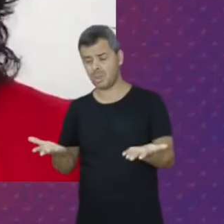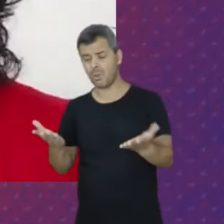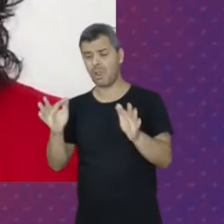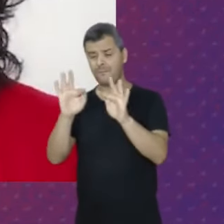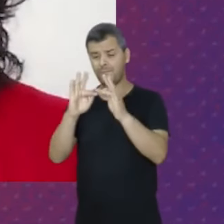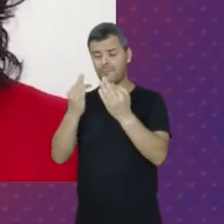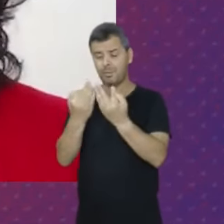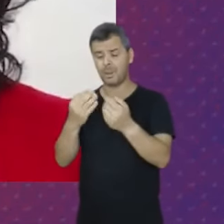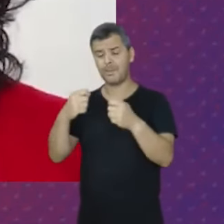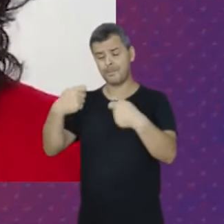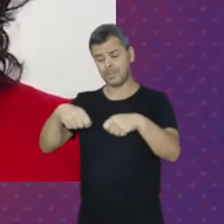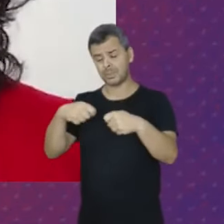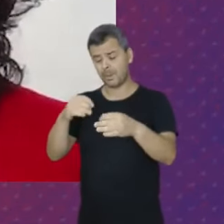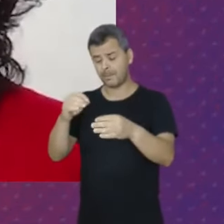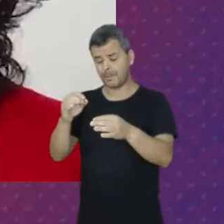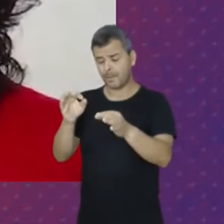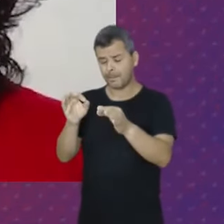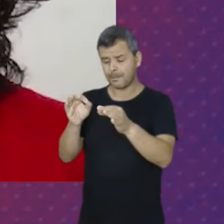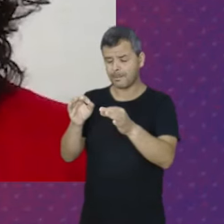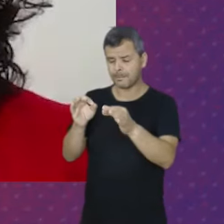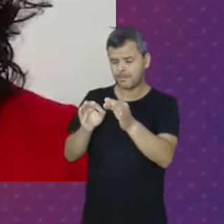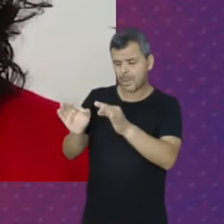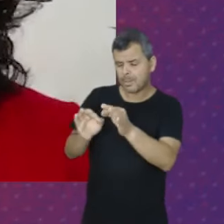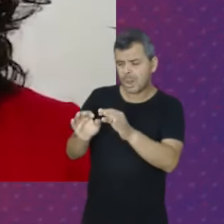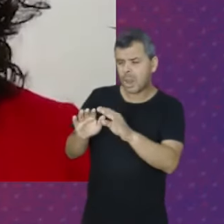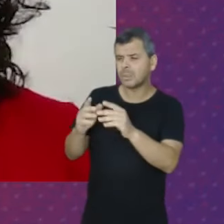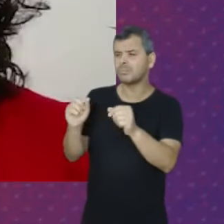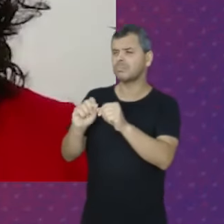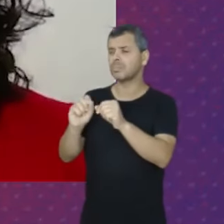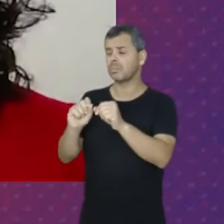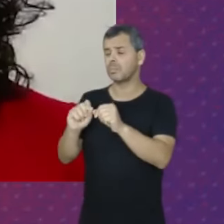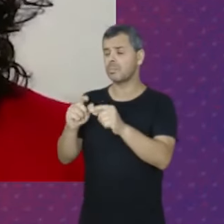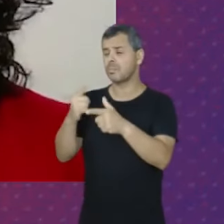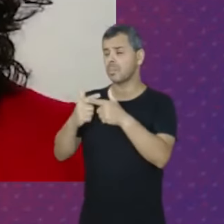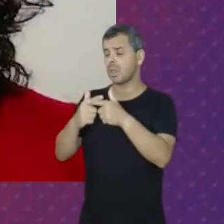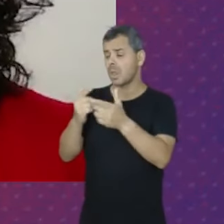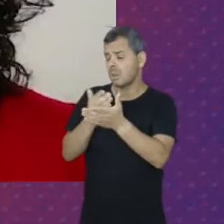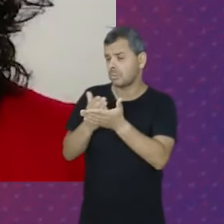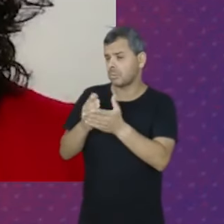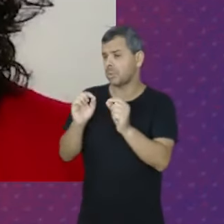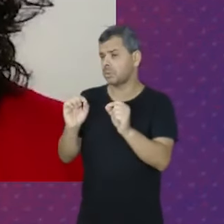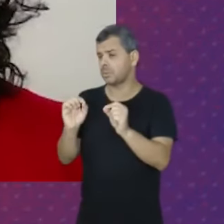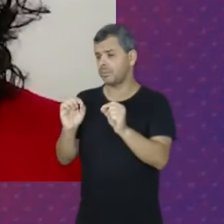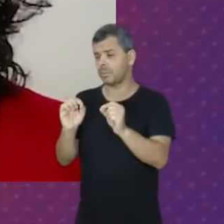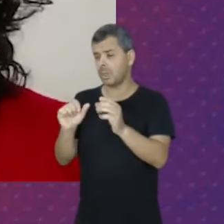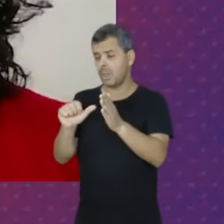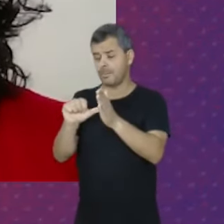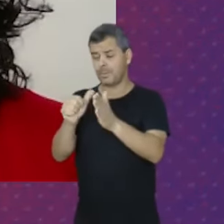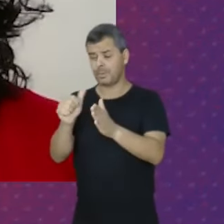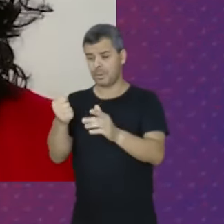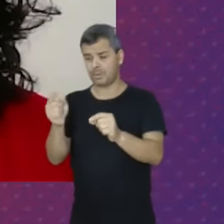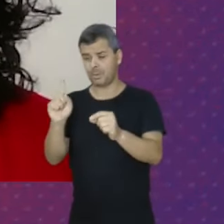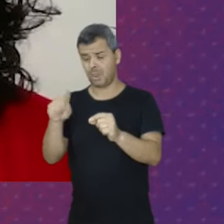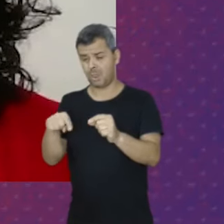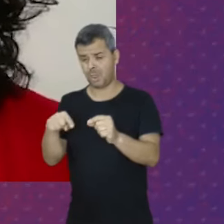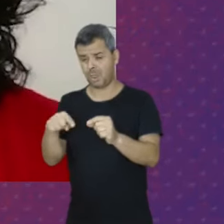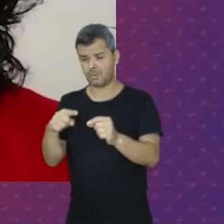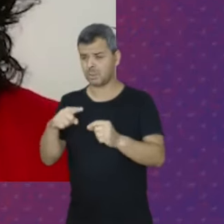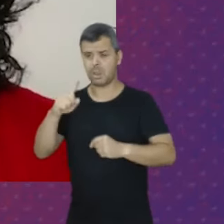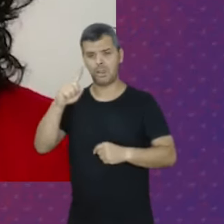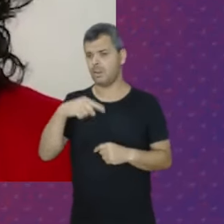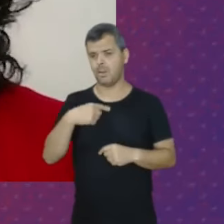família precisa estar muito bem preparada para lidar com a situação, porque, a princípio, a primeira ação, muitas vezes, é de